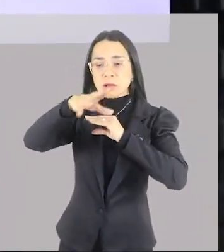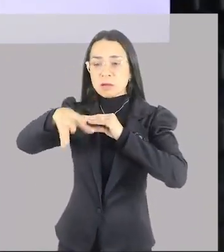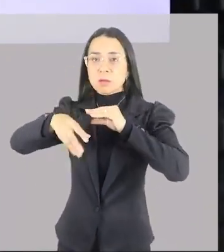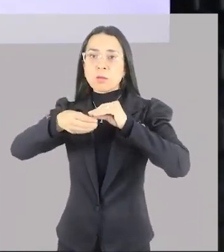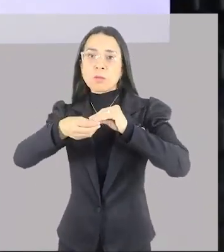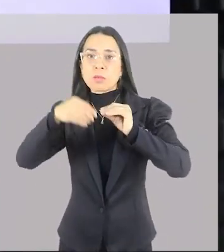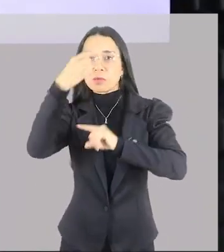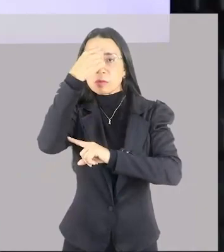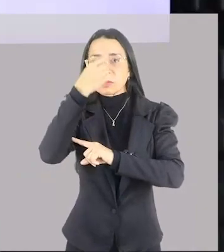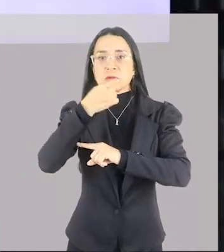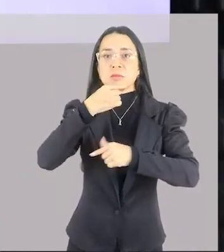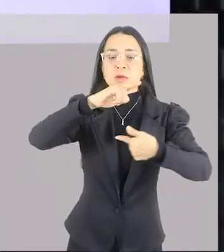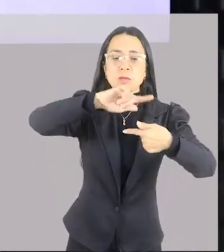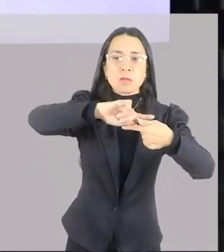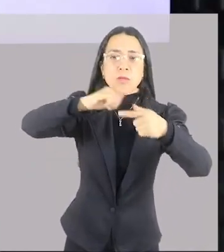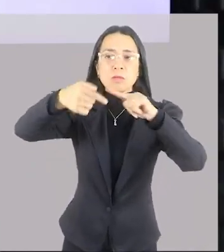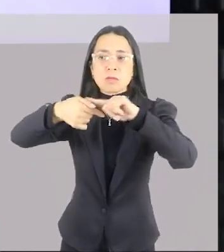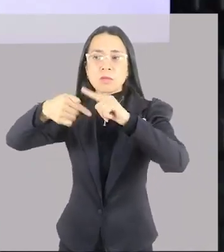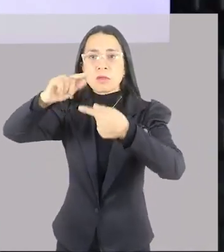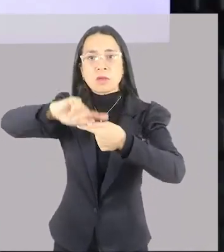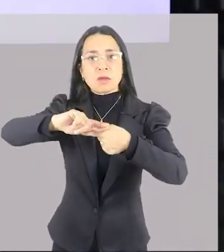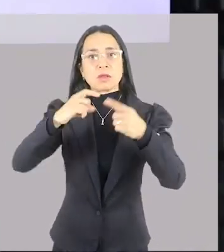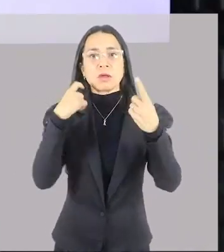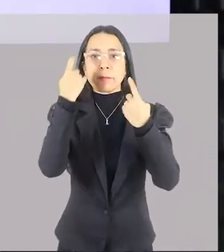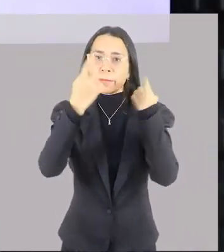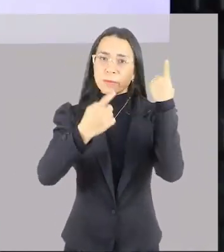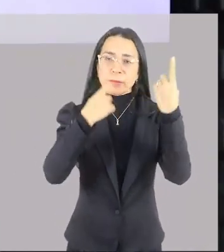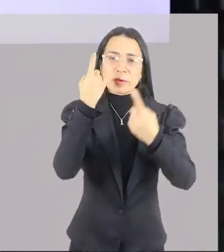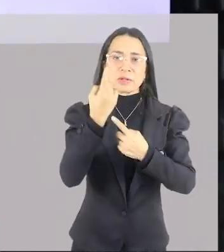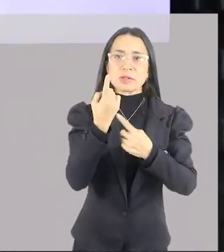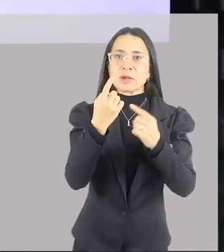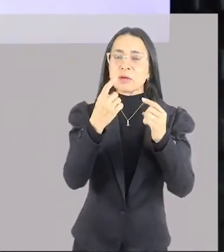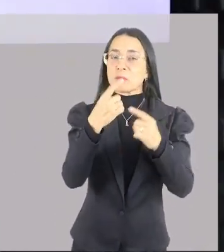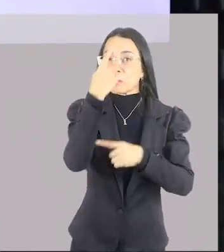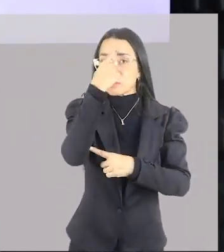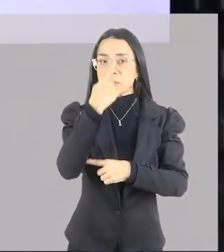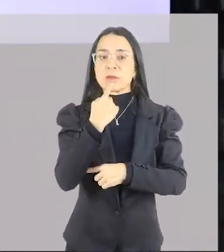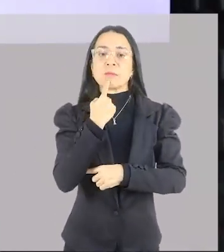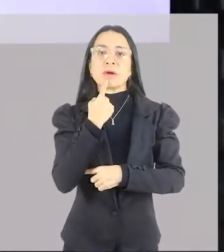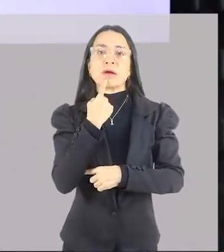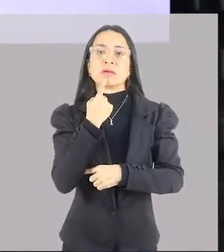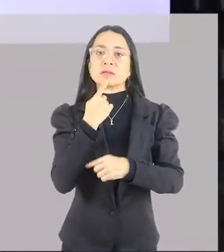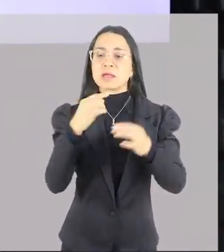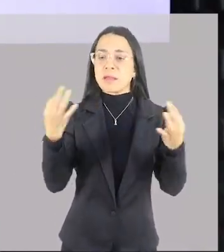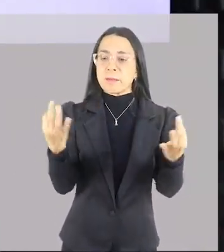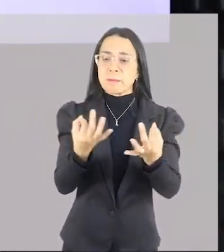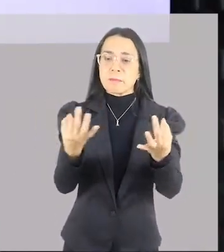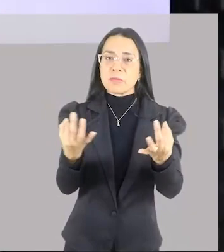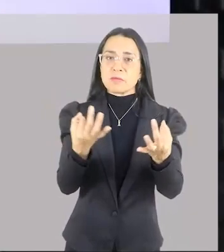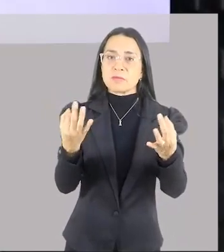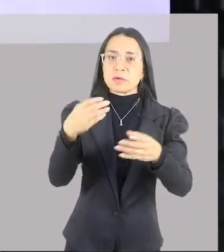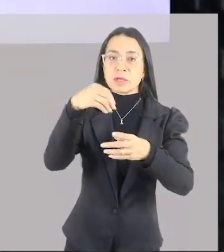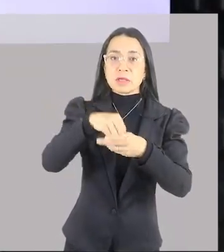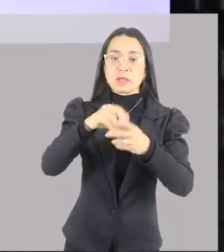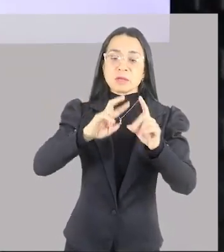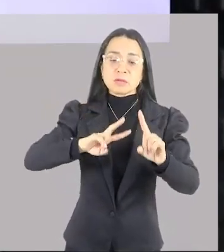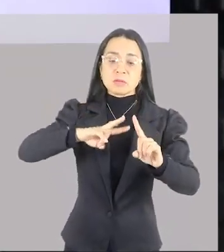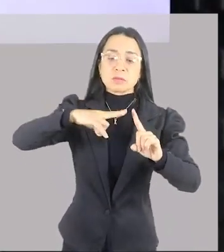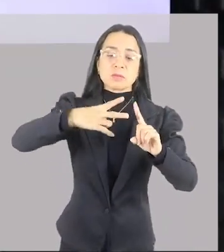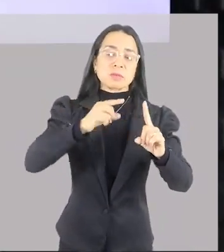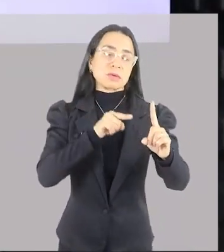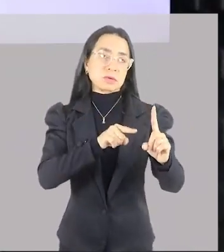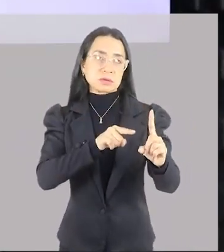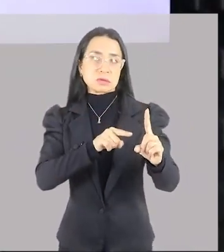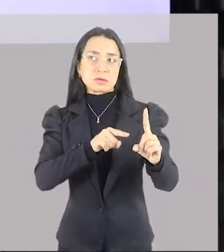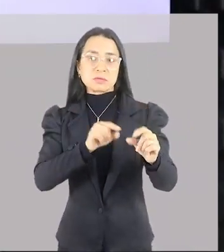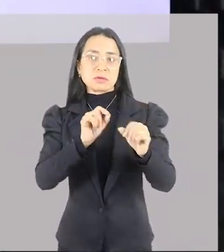das imagens, né? Não mais aquela preocupação com uma imagem fiel, dentro de uma perspectiva de